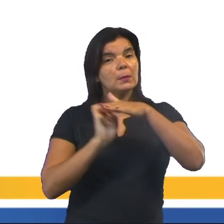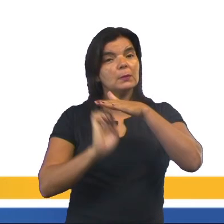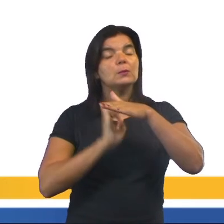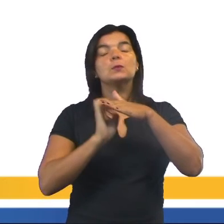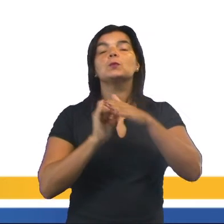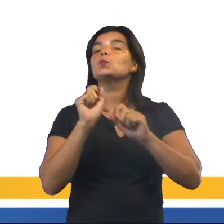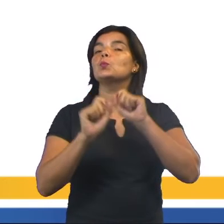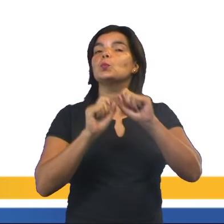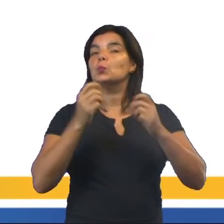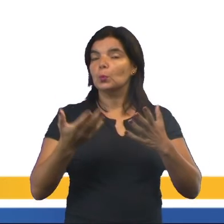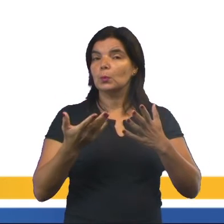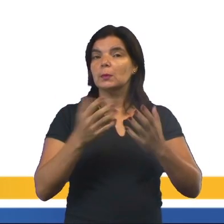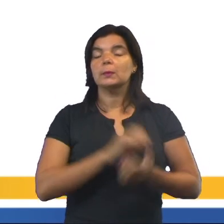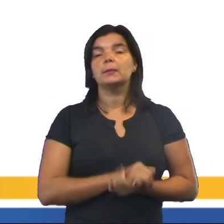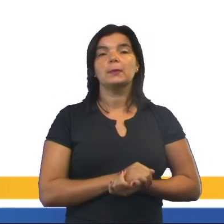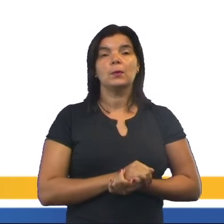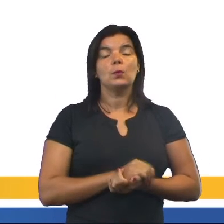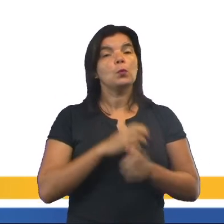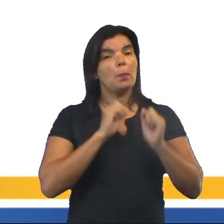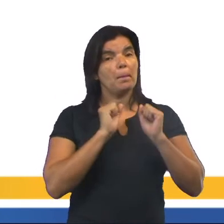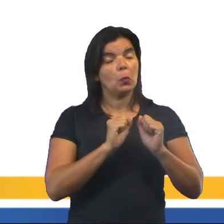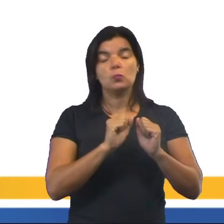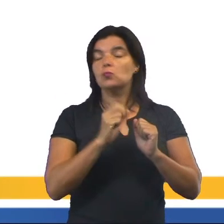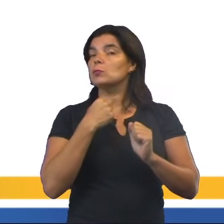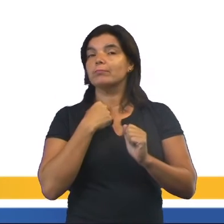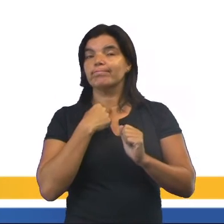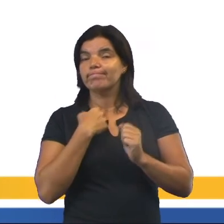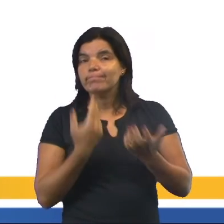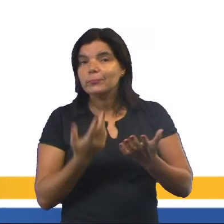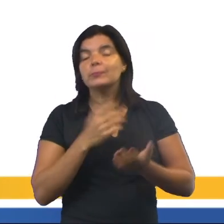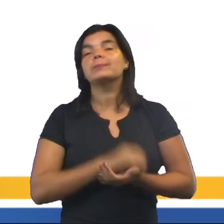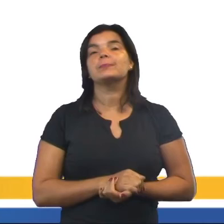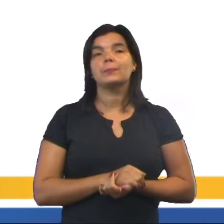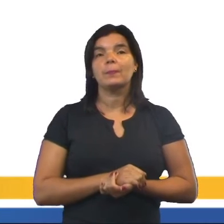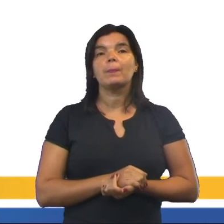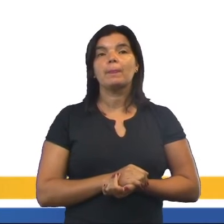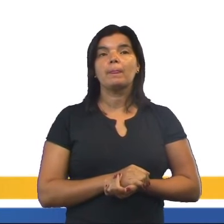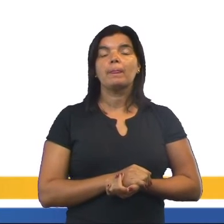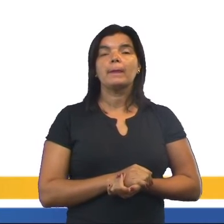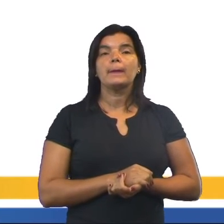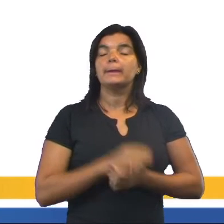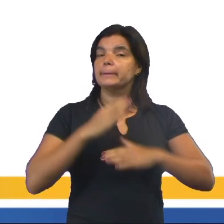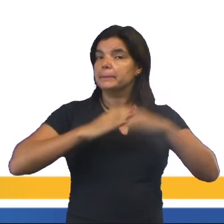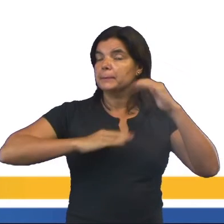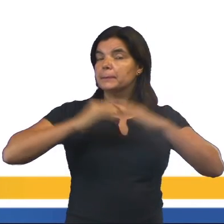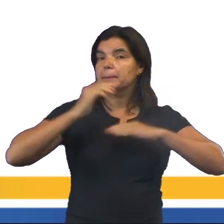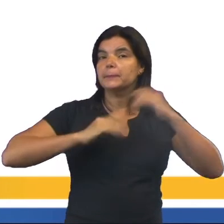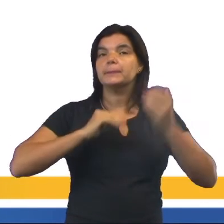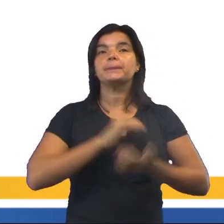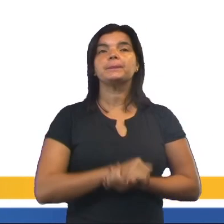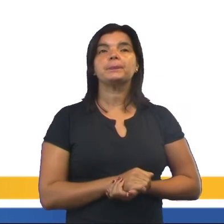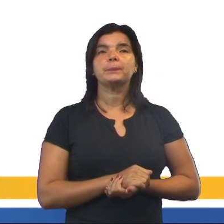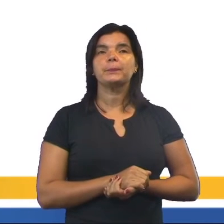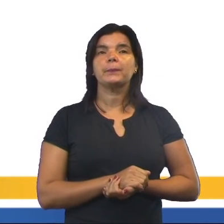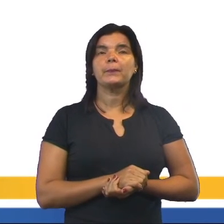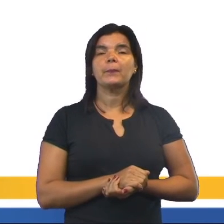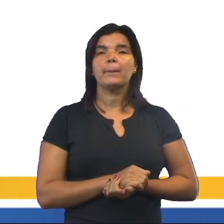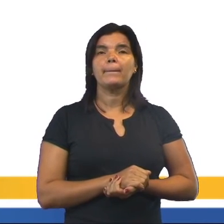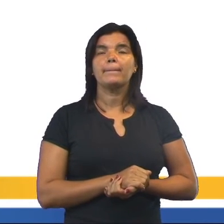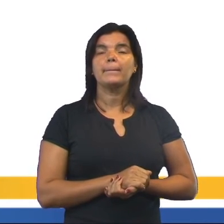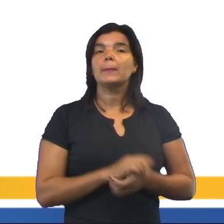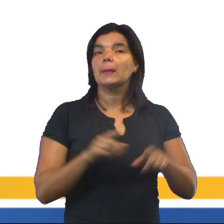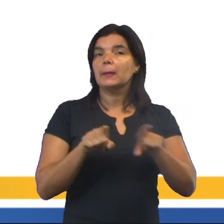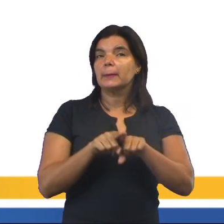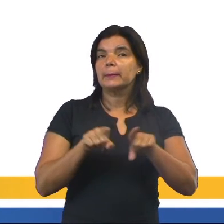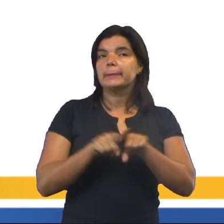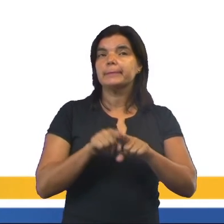empresas o que dá e o que não dá certo. Então, esse é o Market Research Data Miner.